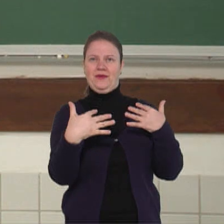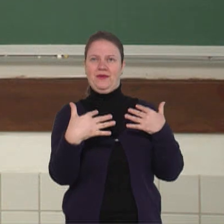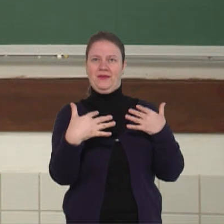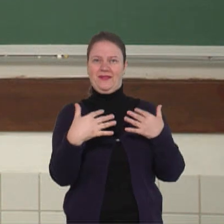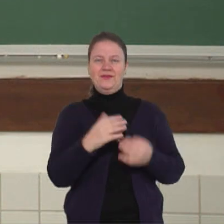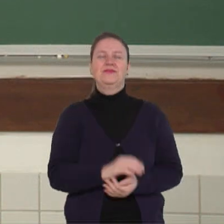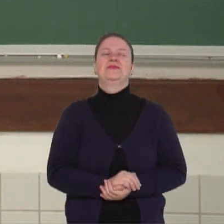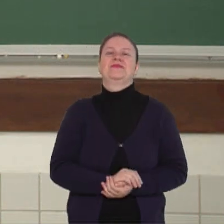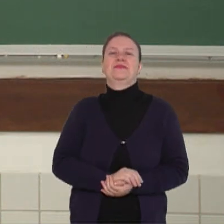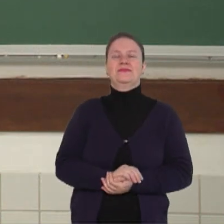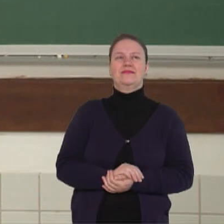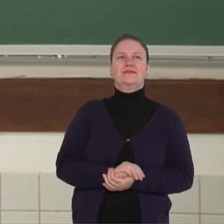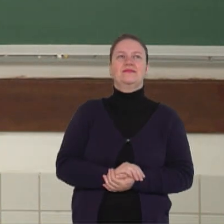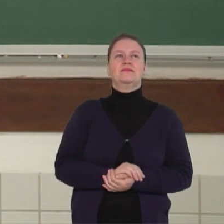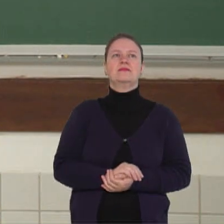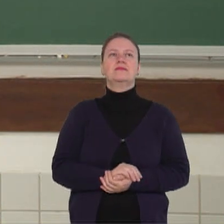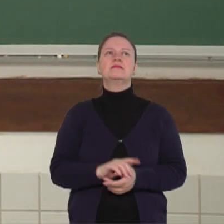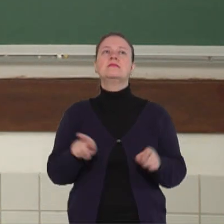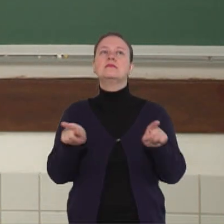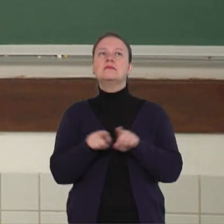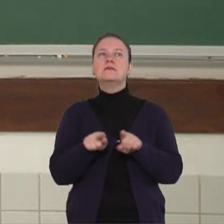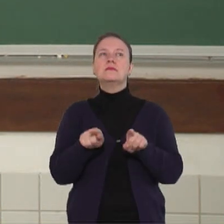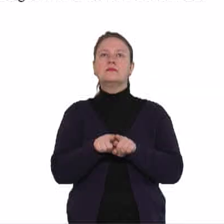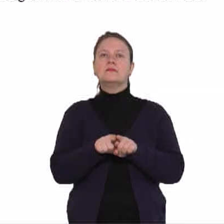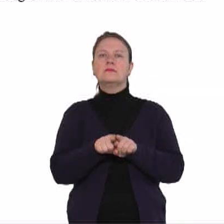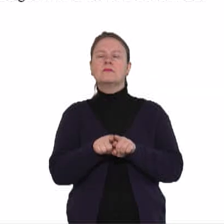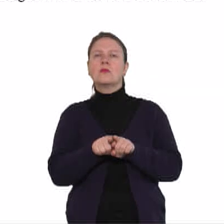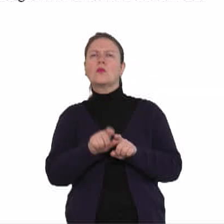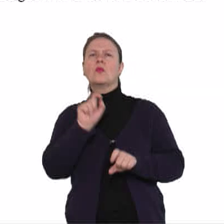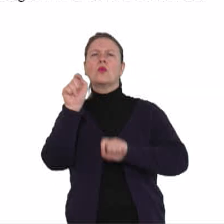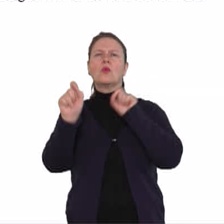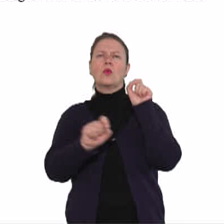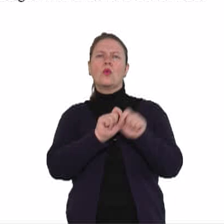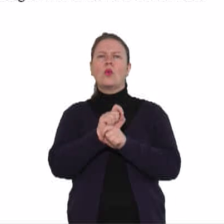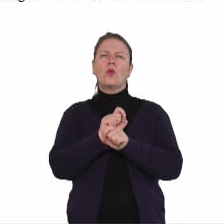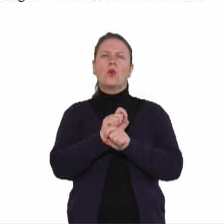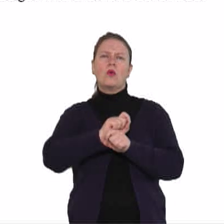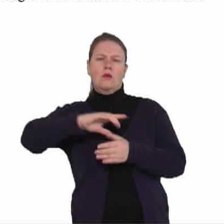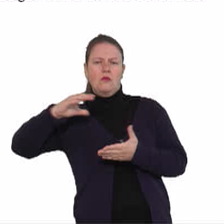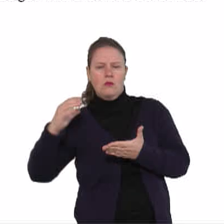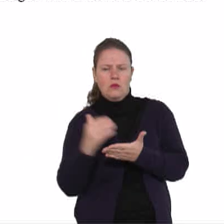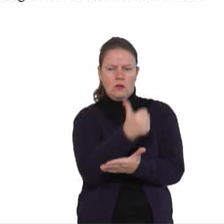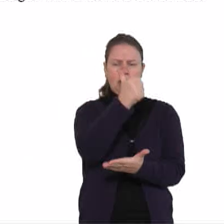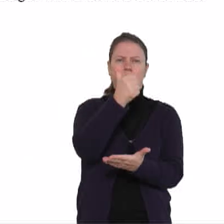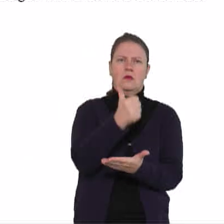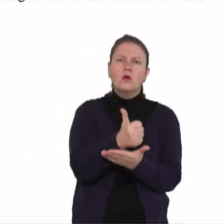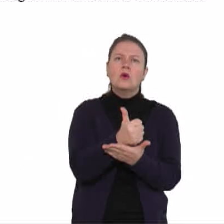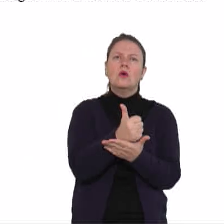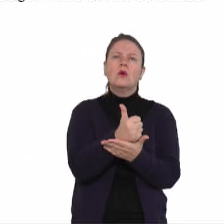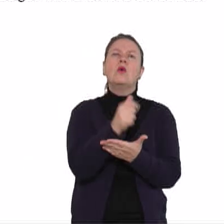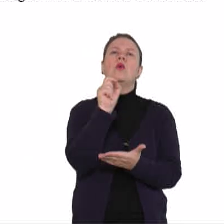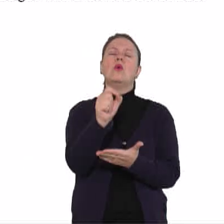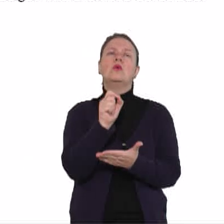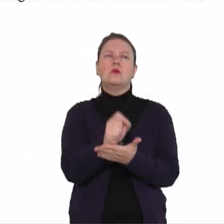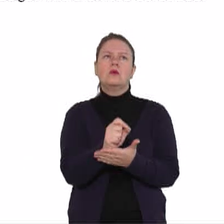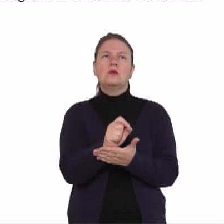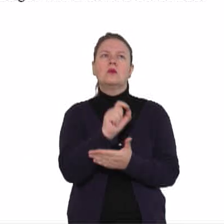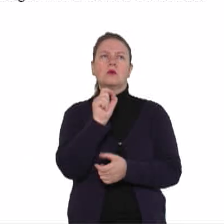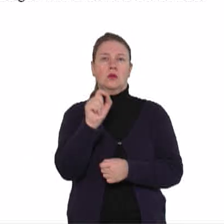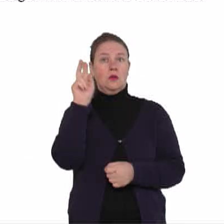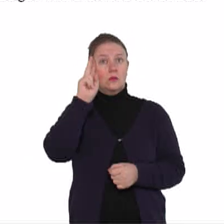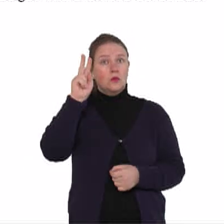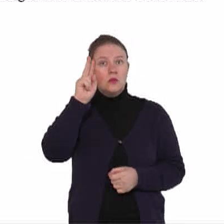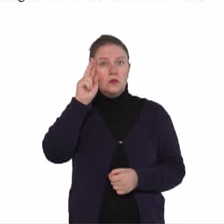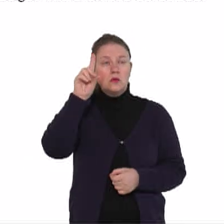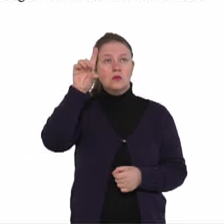preocupação, tá? Então aqui o golpe 18 Brumário. Esse golpe 18 Brumário, ele é bem importante na história da França, porque é